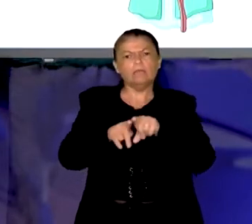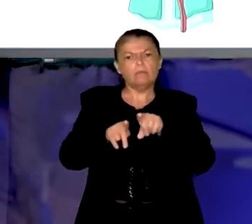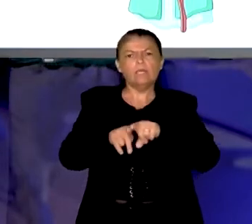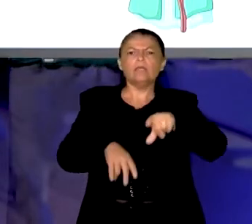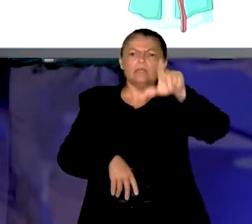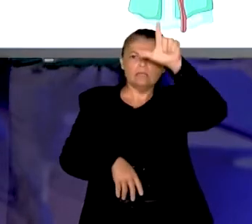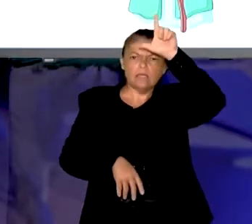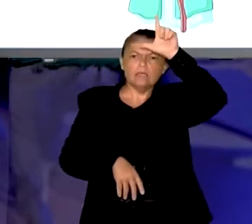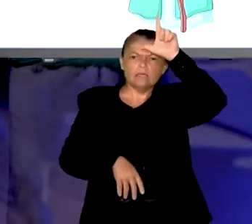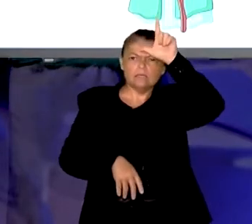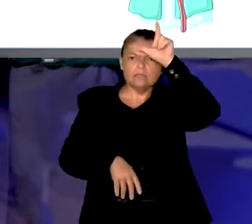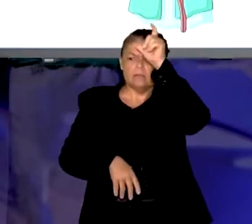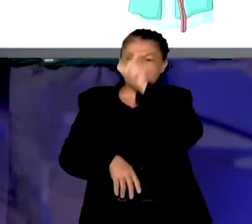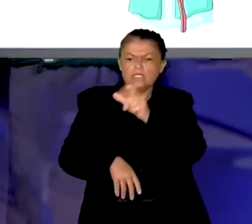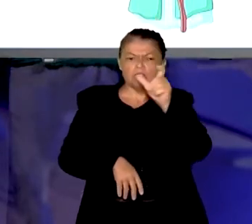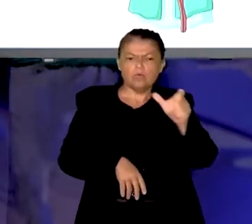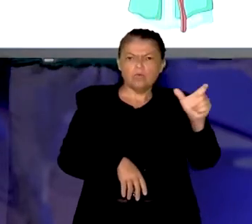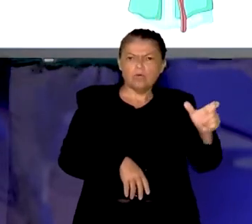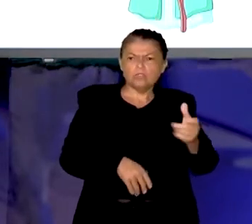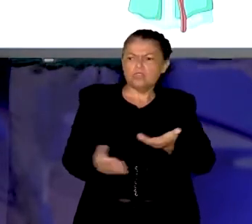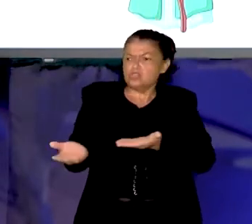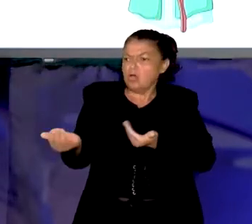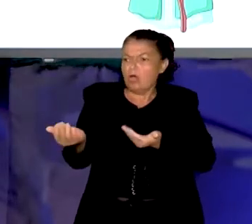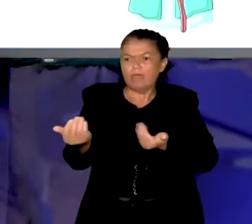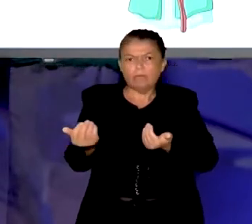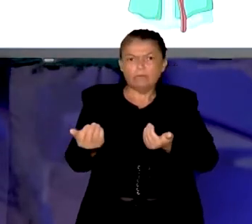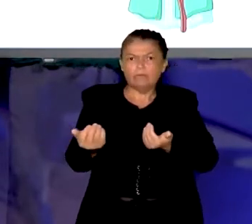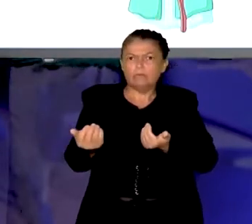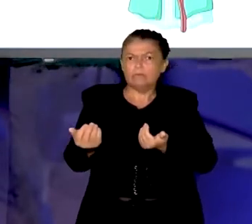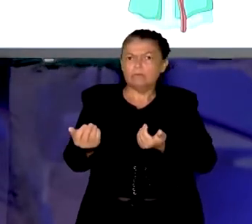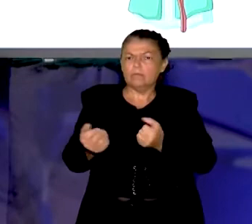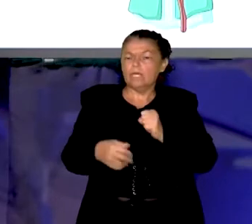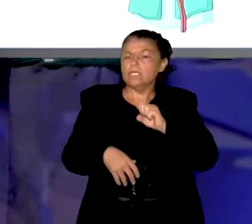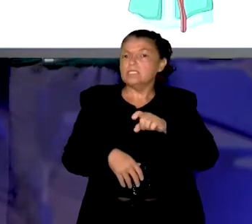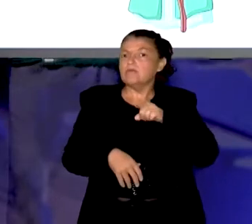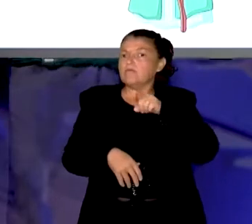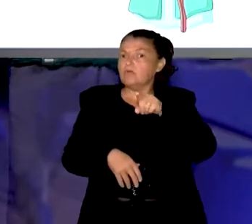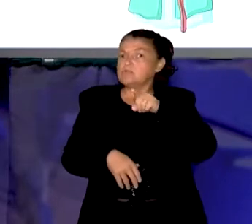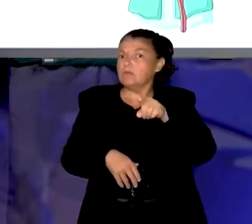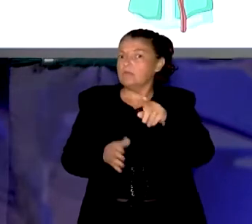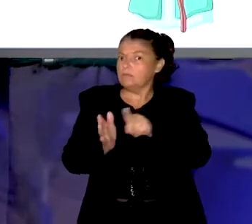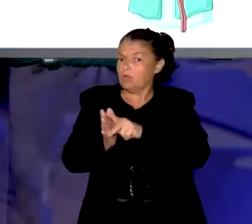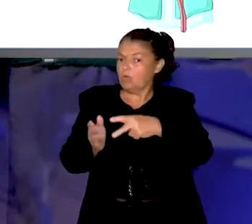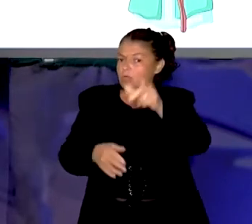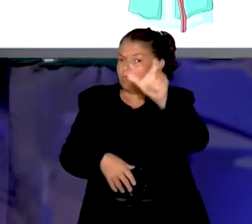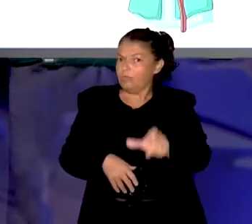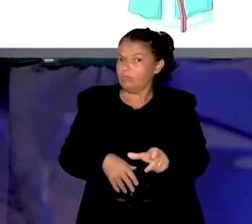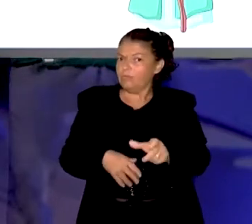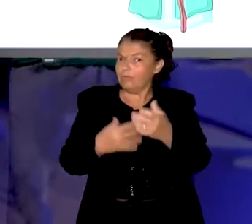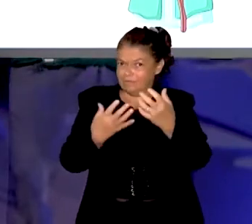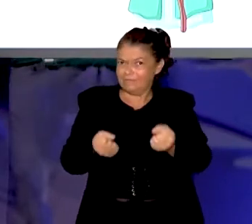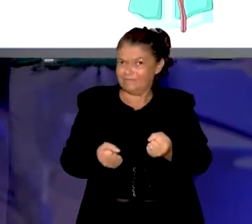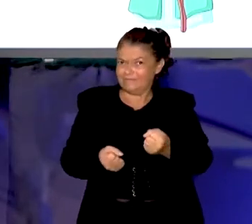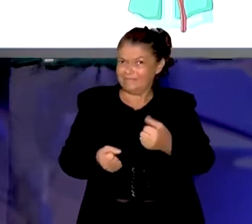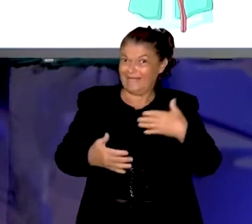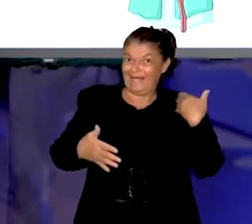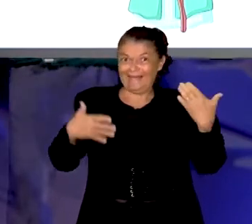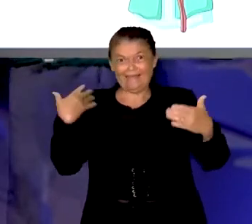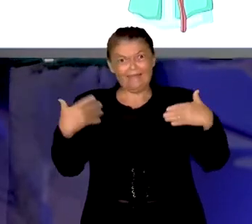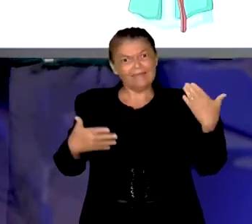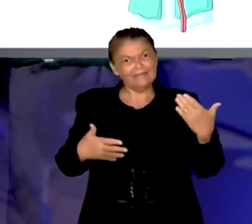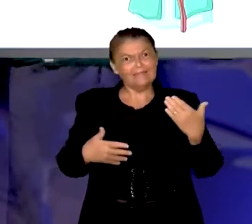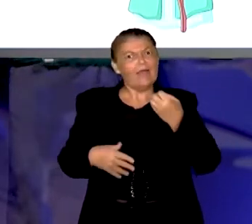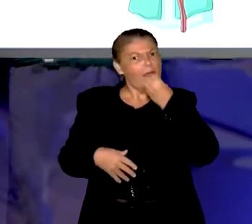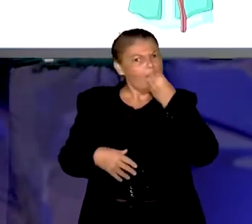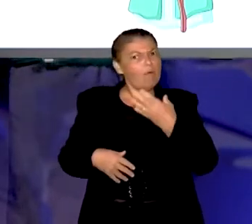jovens, juvenis, não é? E quem sabe você não é um destes. Se for, que bom, alegre-se. É bom ser líder,